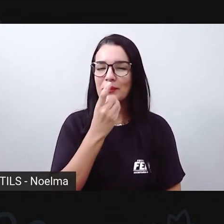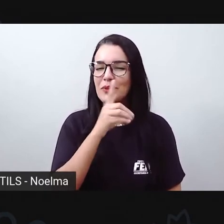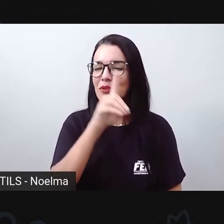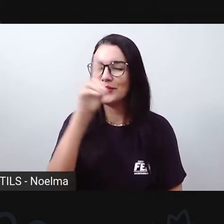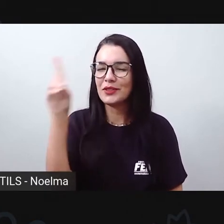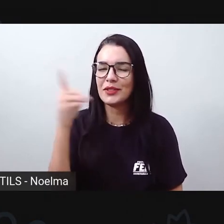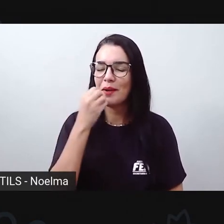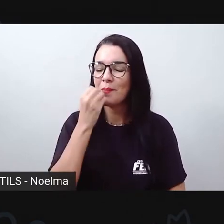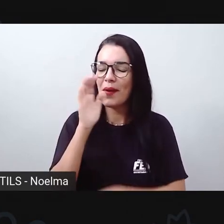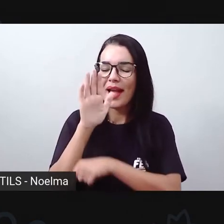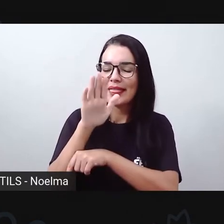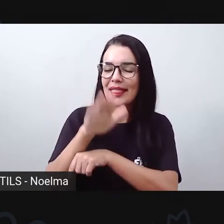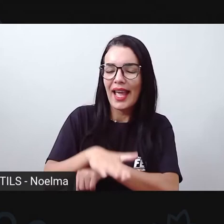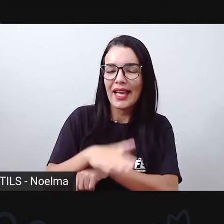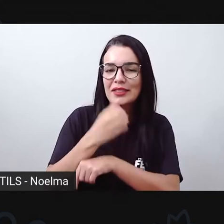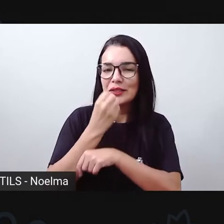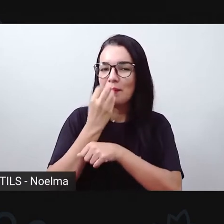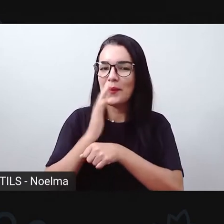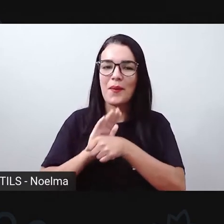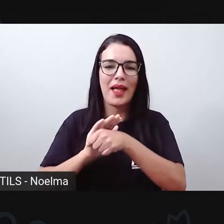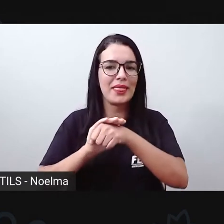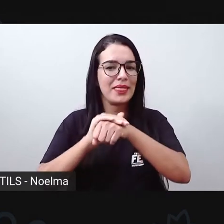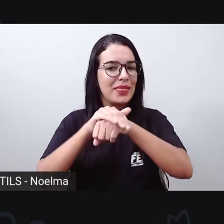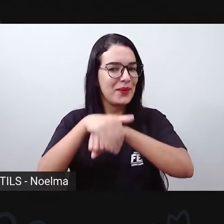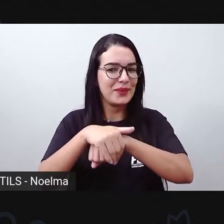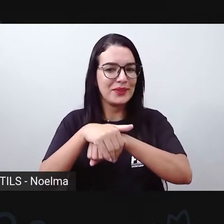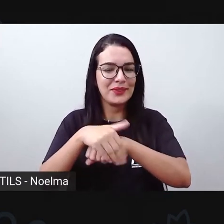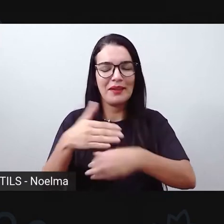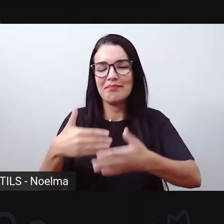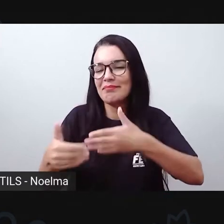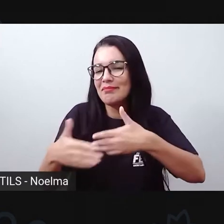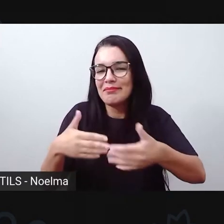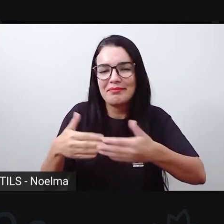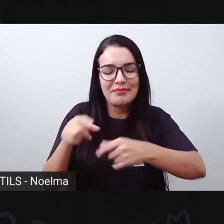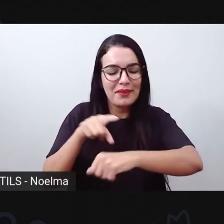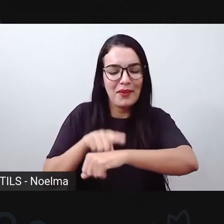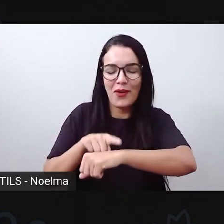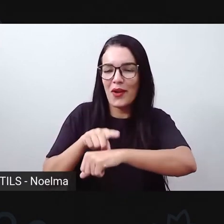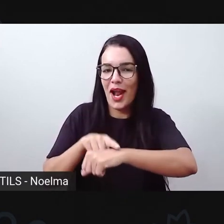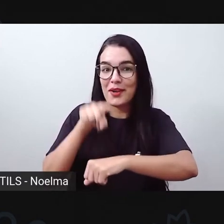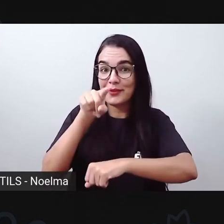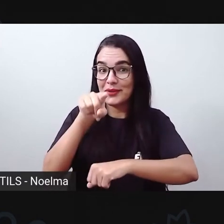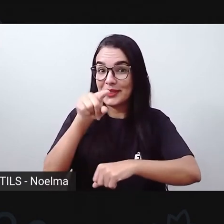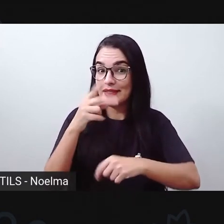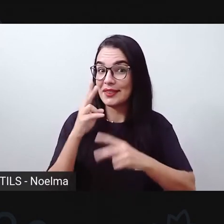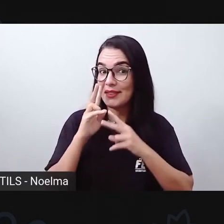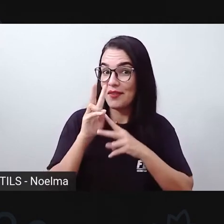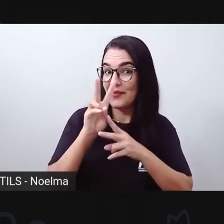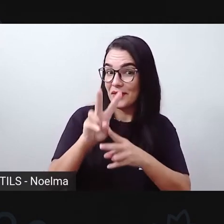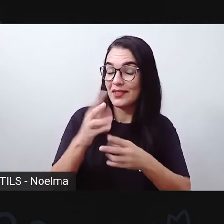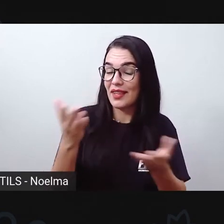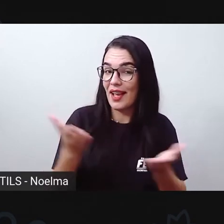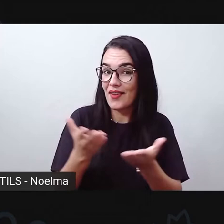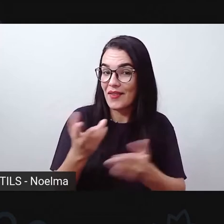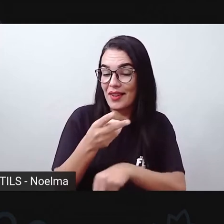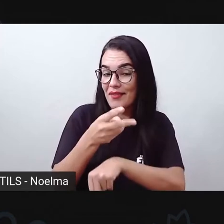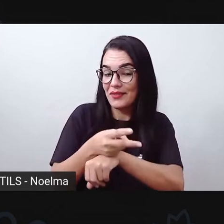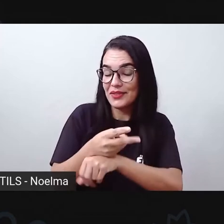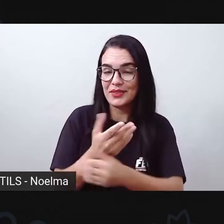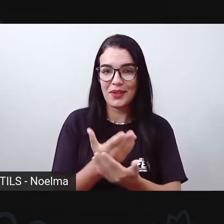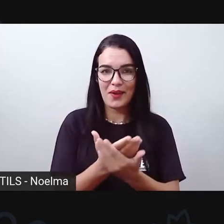boa tarde, boa noite. Independente aí do horário que vocês estejam assistindo a esta